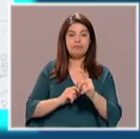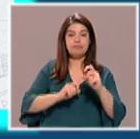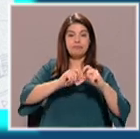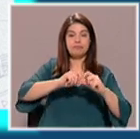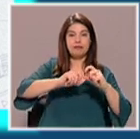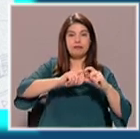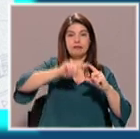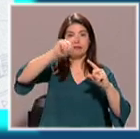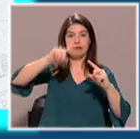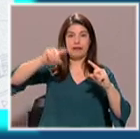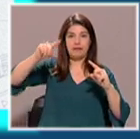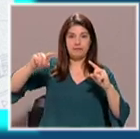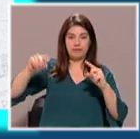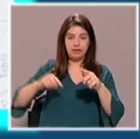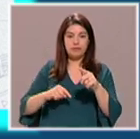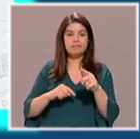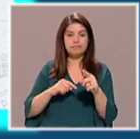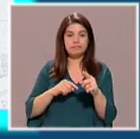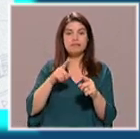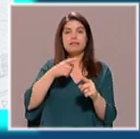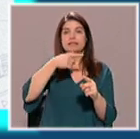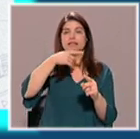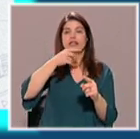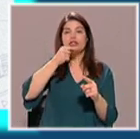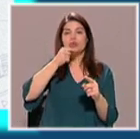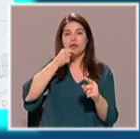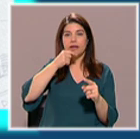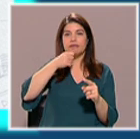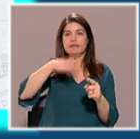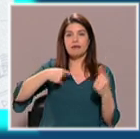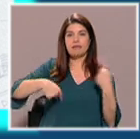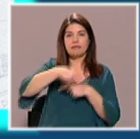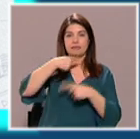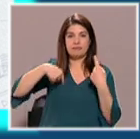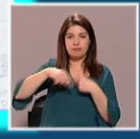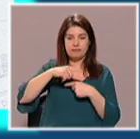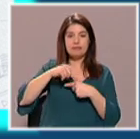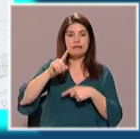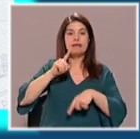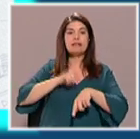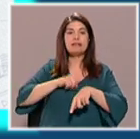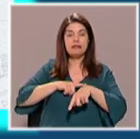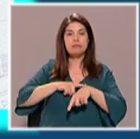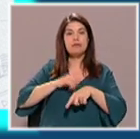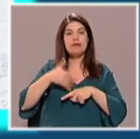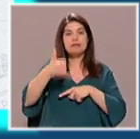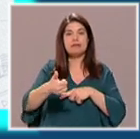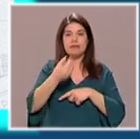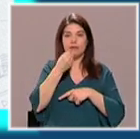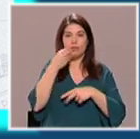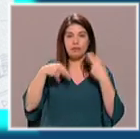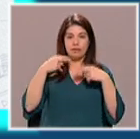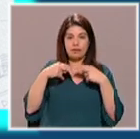gráfico, nós temos aqui a concentração de glicose no sangue em função do tempo após uma refeição. A